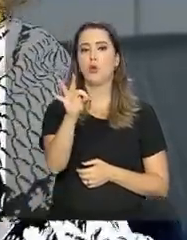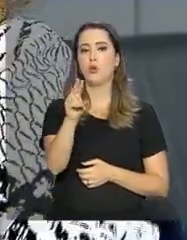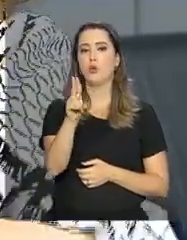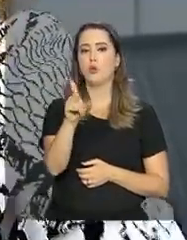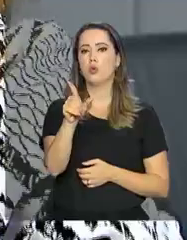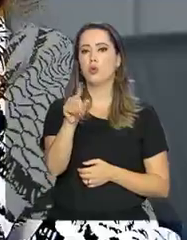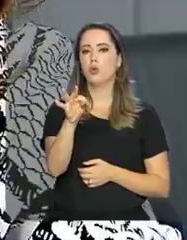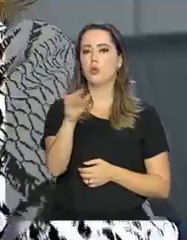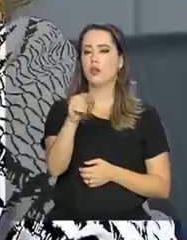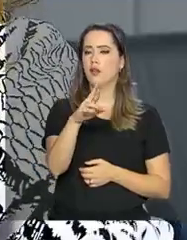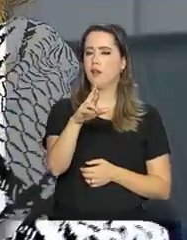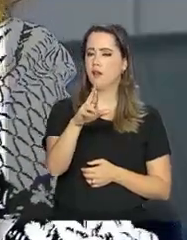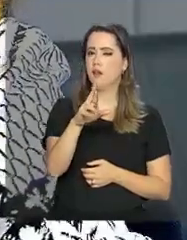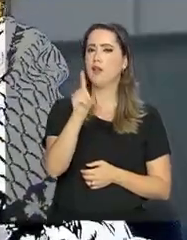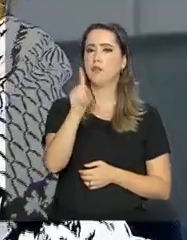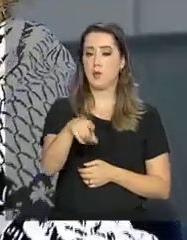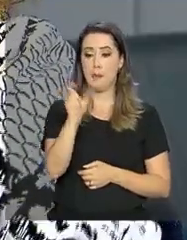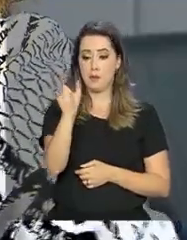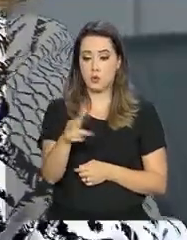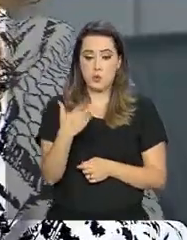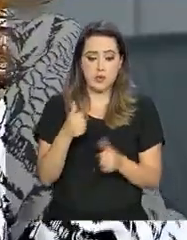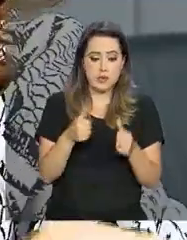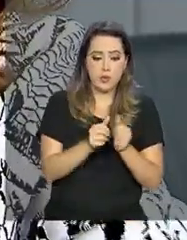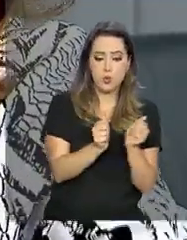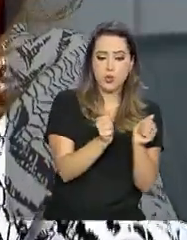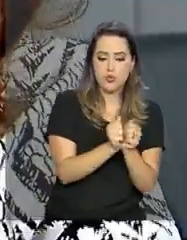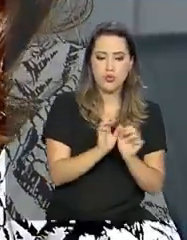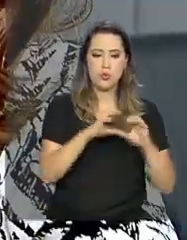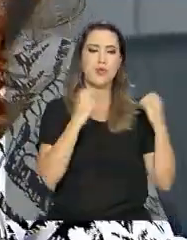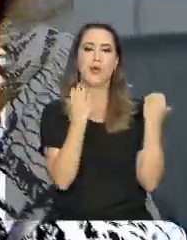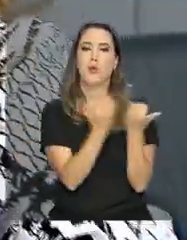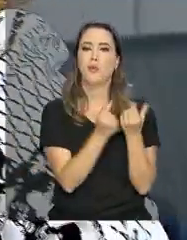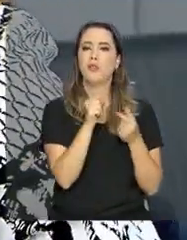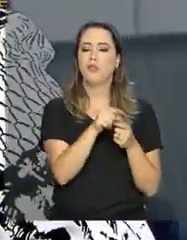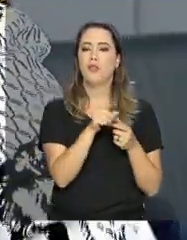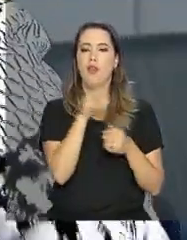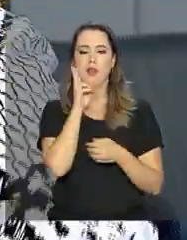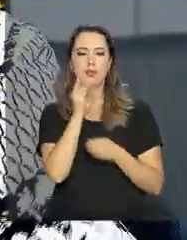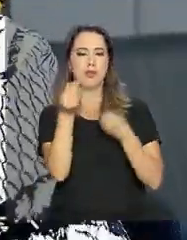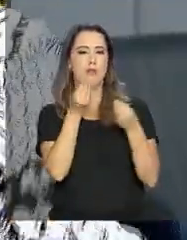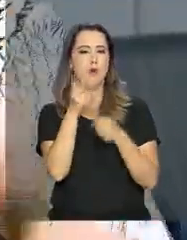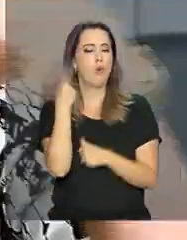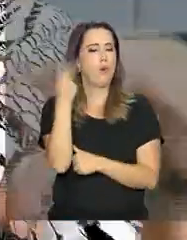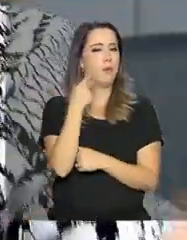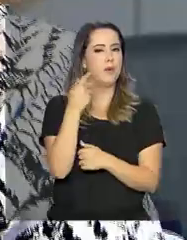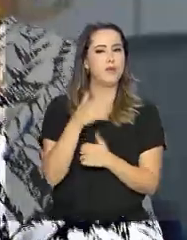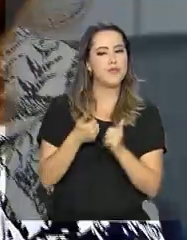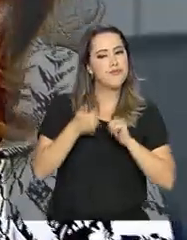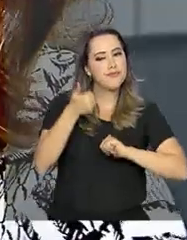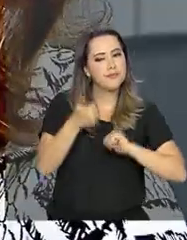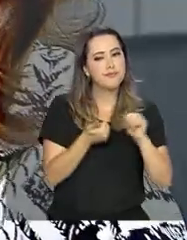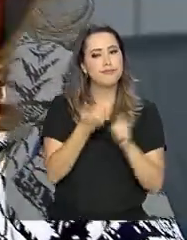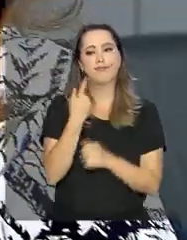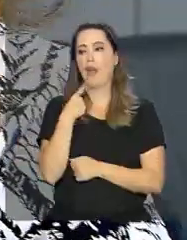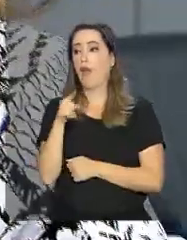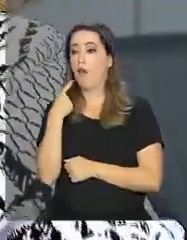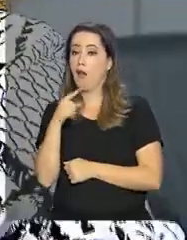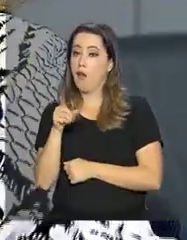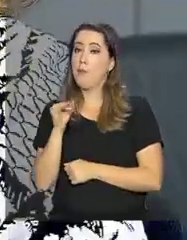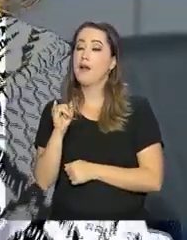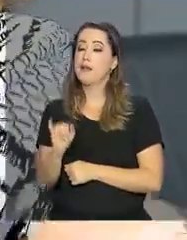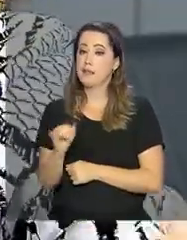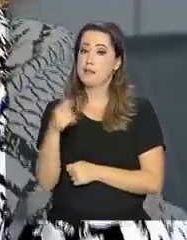é que essas pessoas são responsáveis por acompanhar a implementação da política encaminhar denúncia ao ministério público